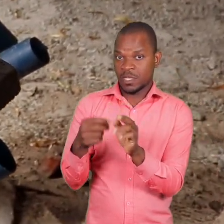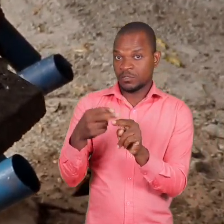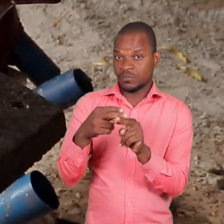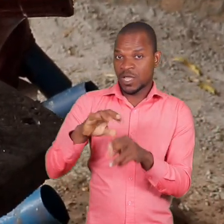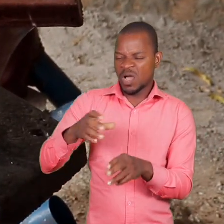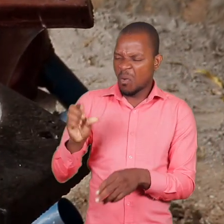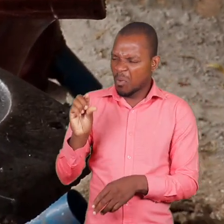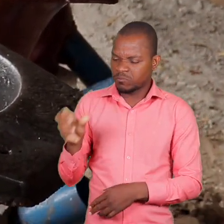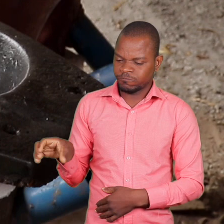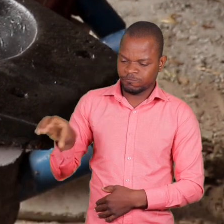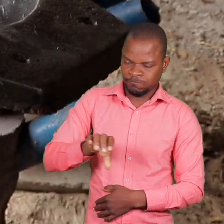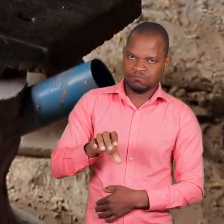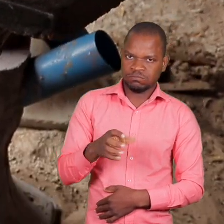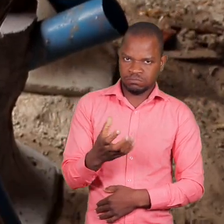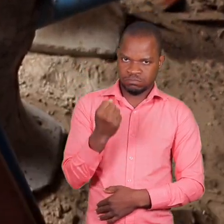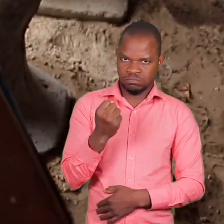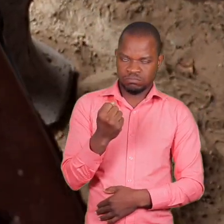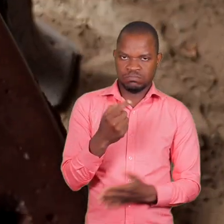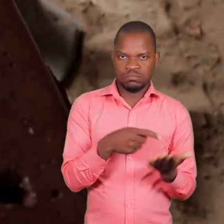d'água nós conseguimos fazer a descarga.